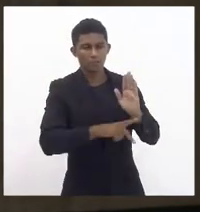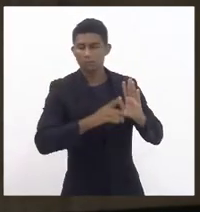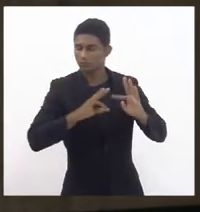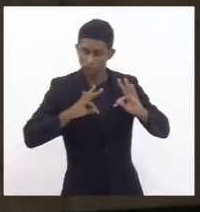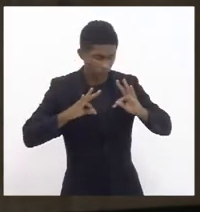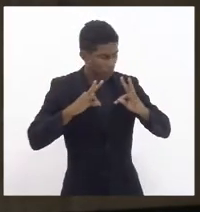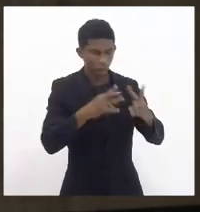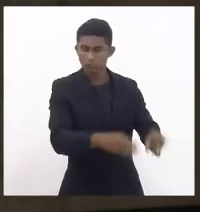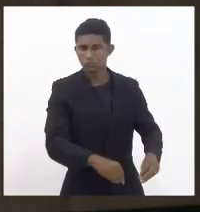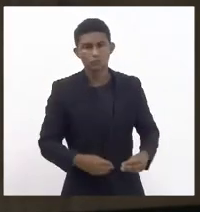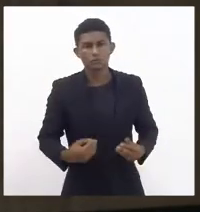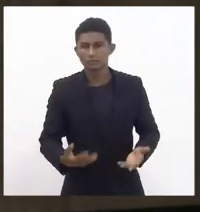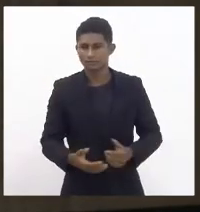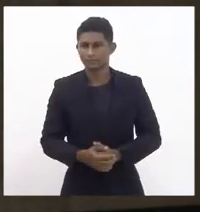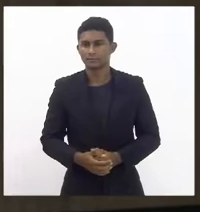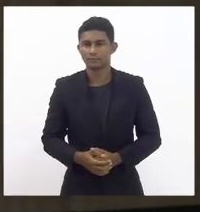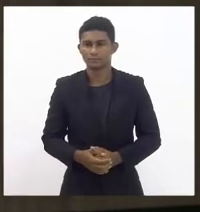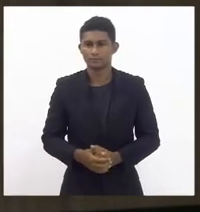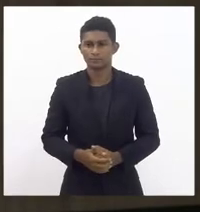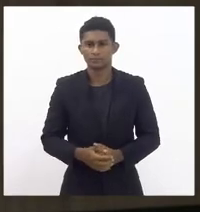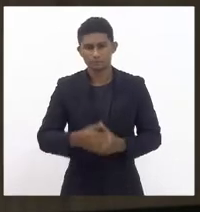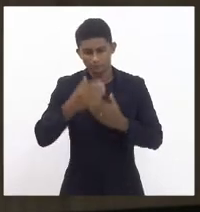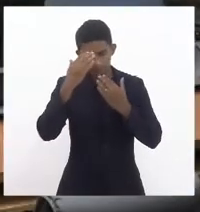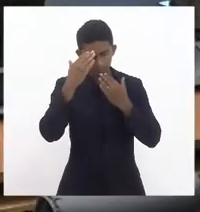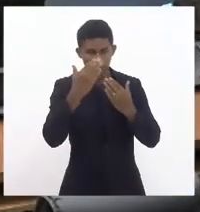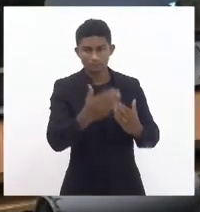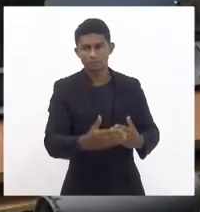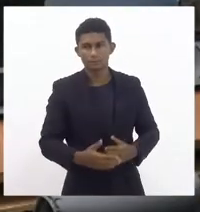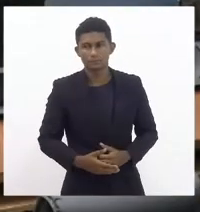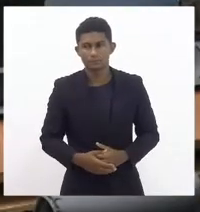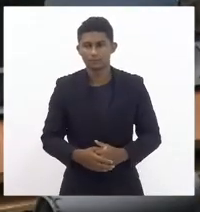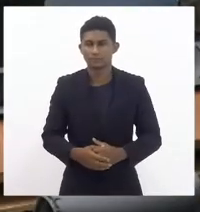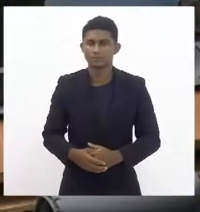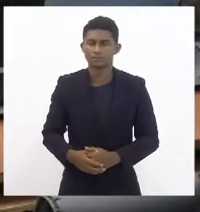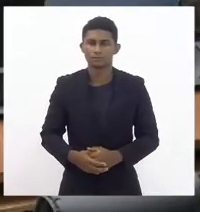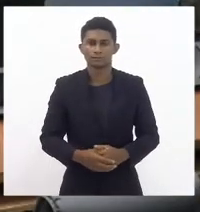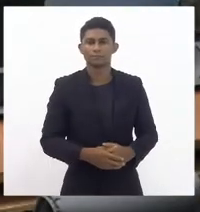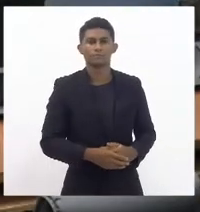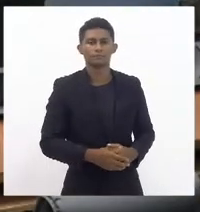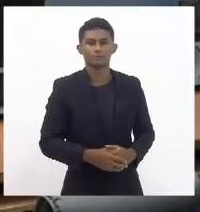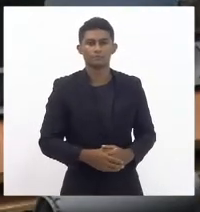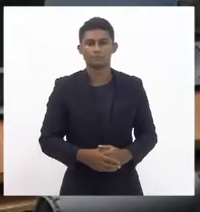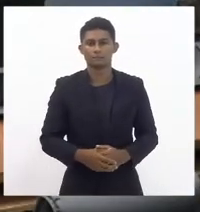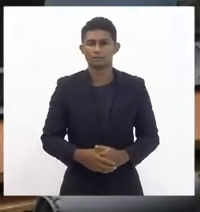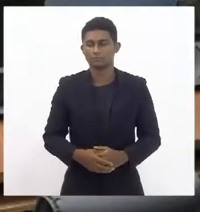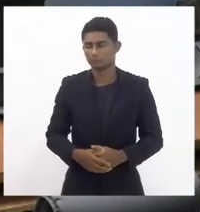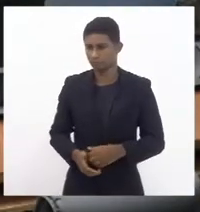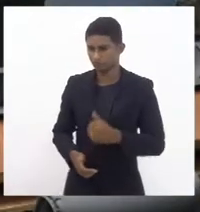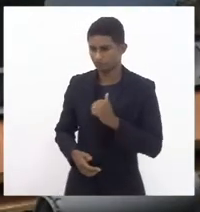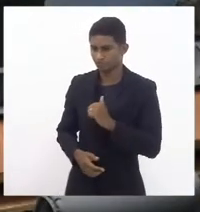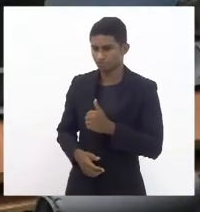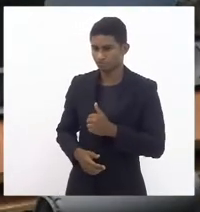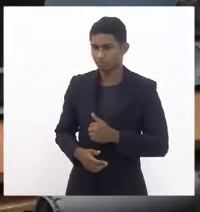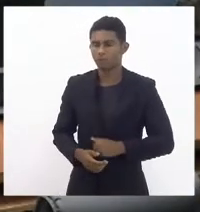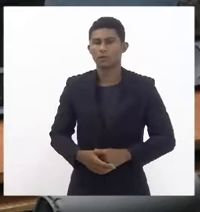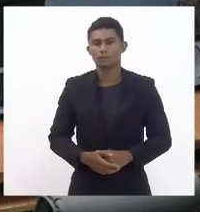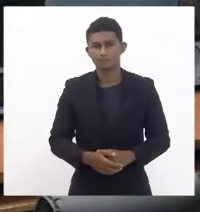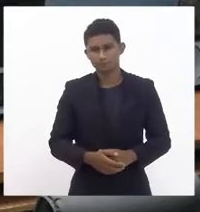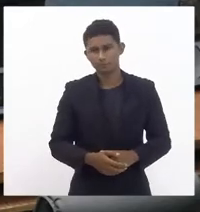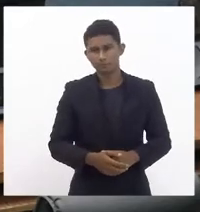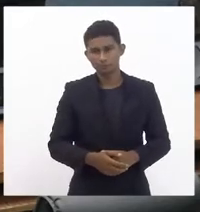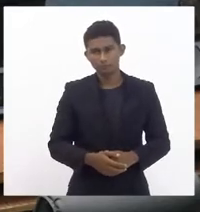o que foram cantados por vossa excelência Muito obrigado Ah tá então vamos